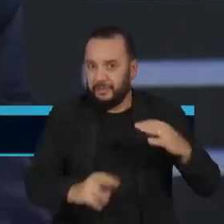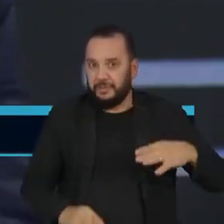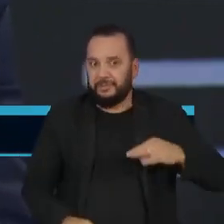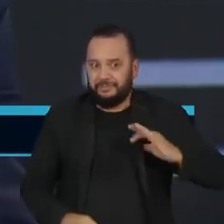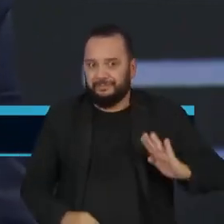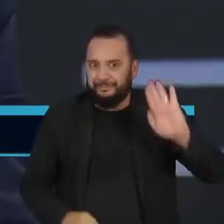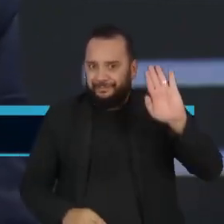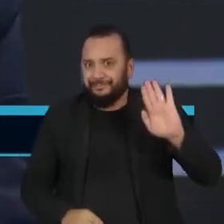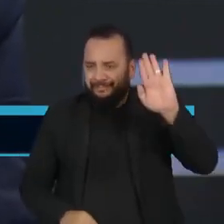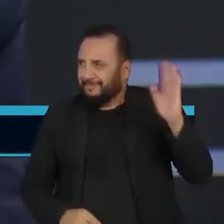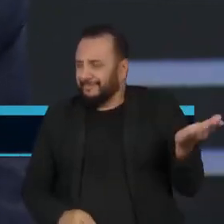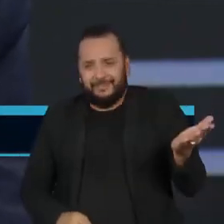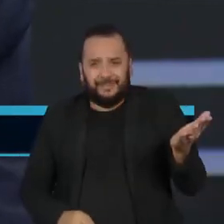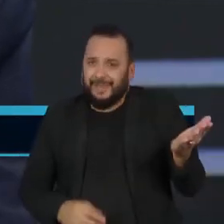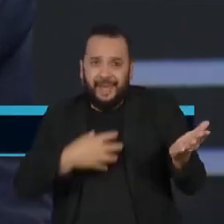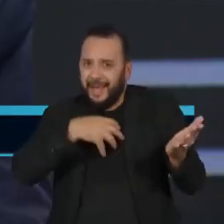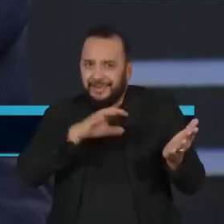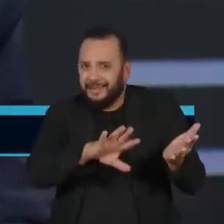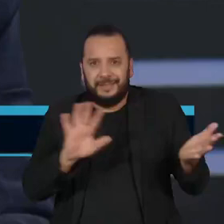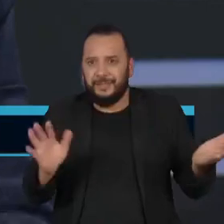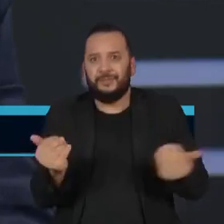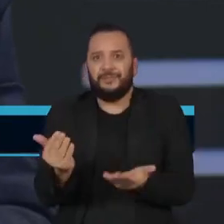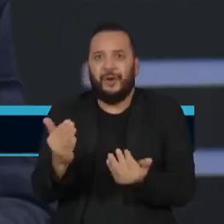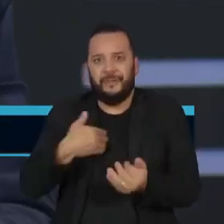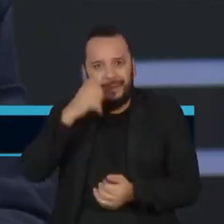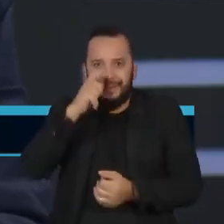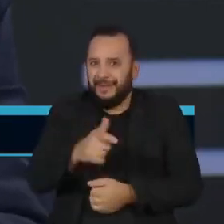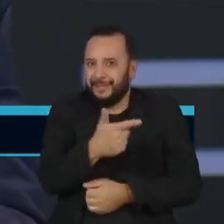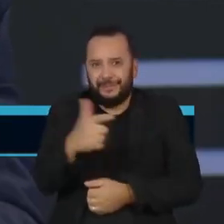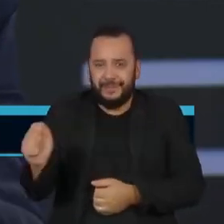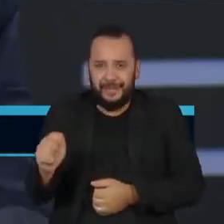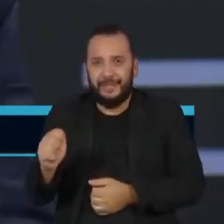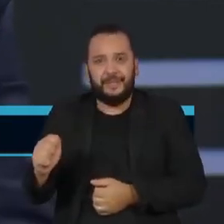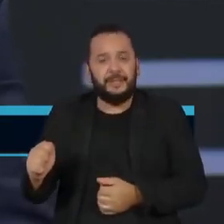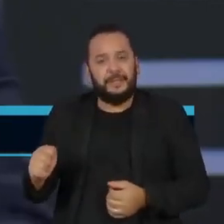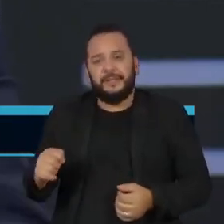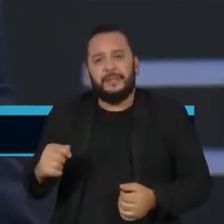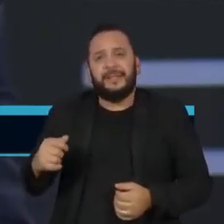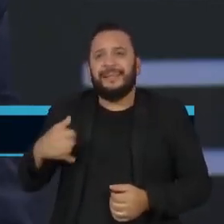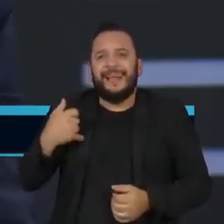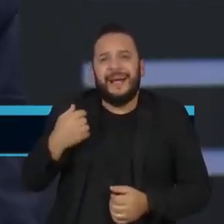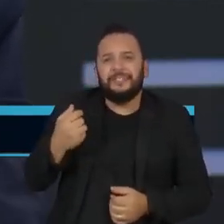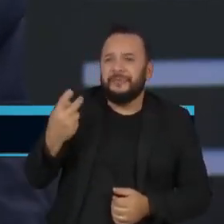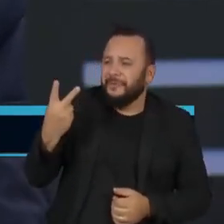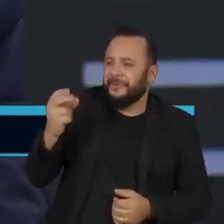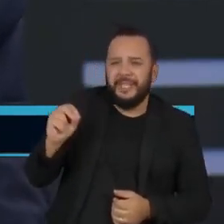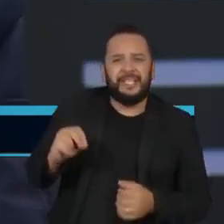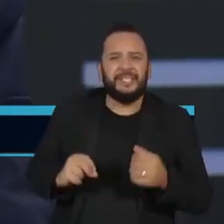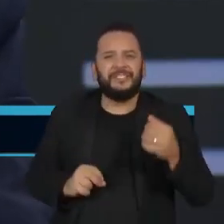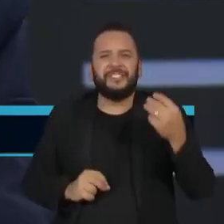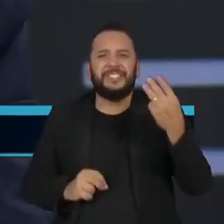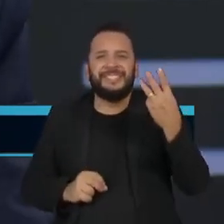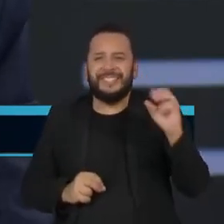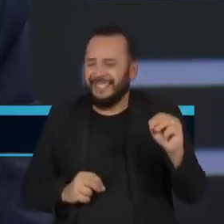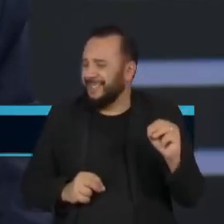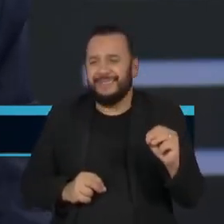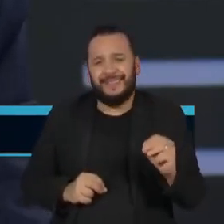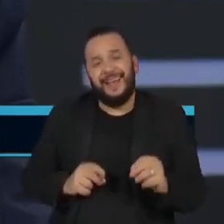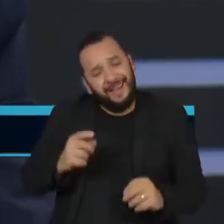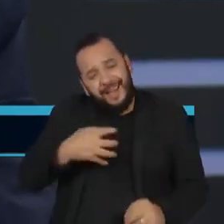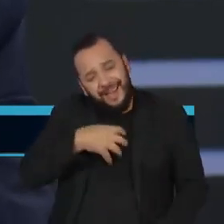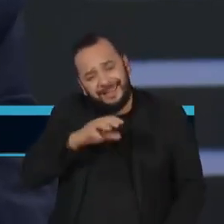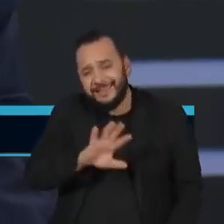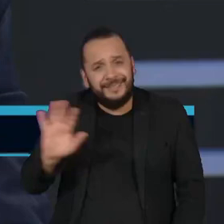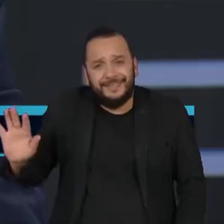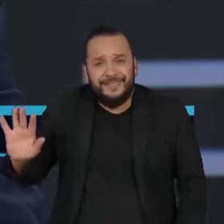se você comparar com democracias consolidadas, na faixa de 20, 30 anos, você vê um número muito pequeno. Então, não é um fenômeno brasileiro. Agora, está gravado aqui